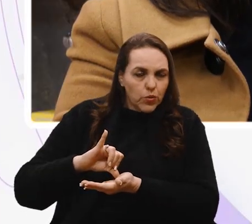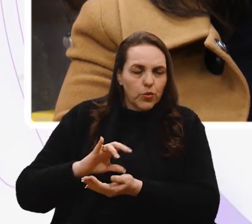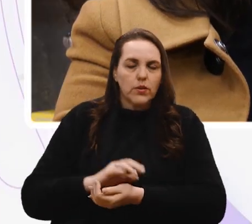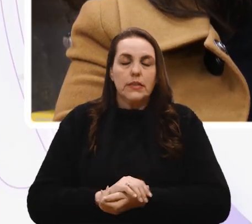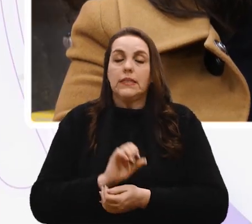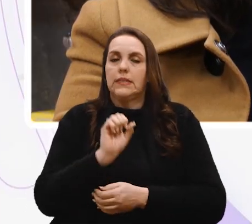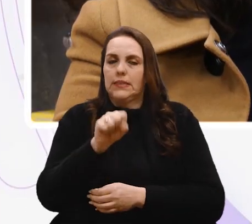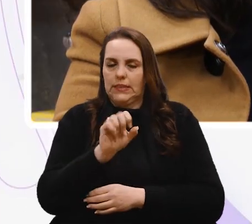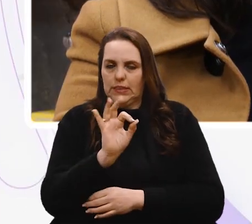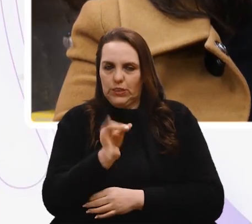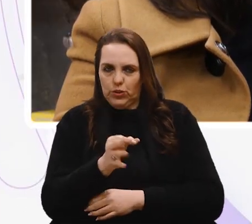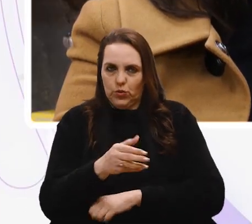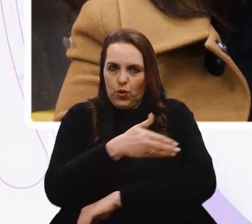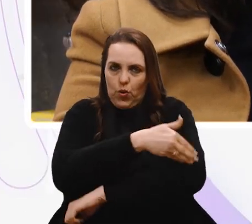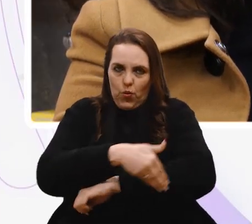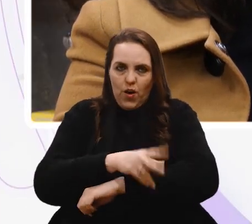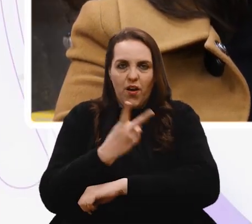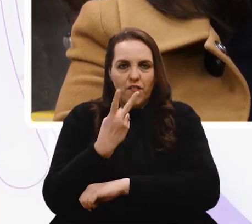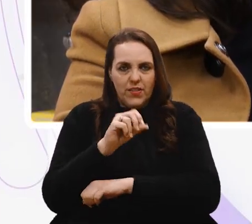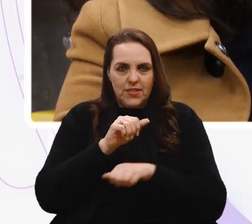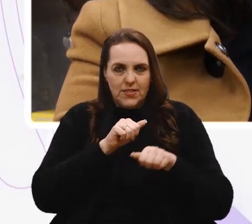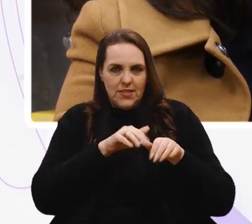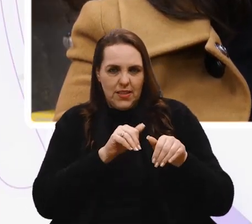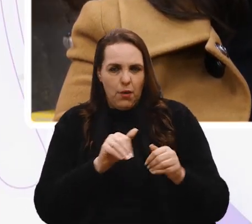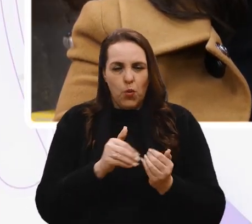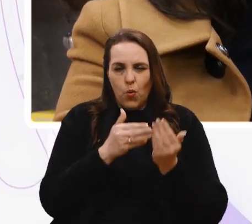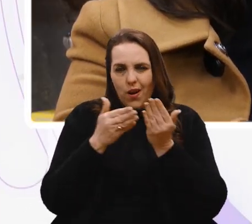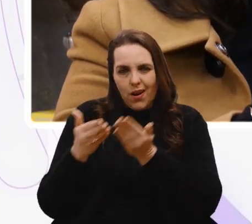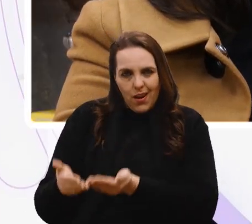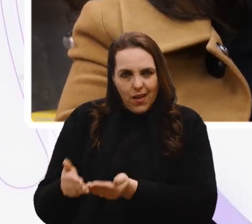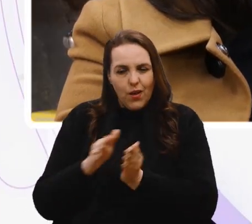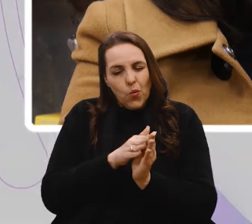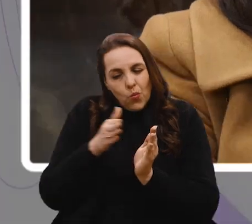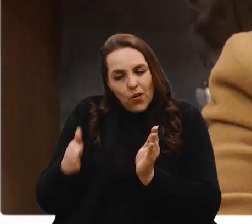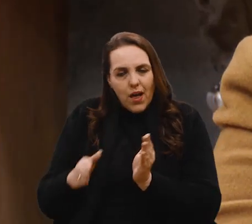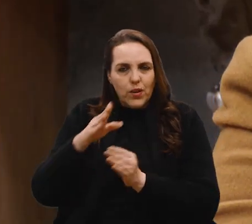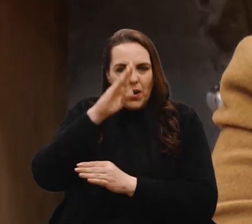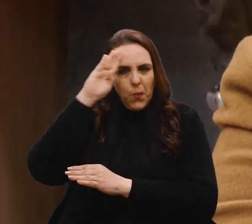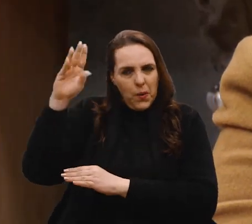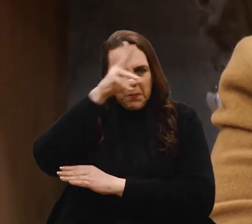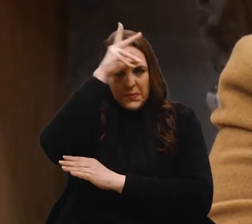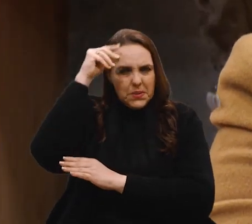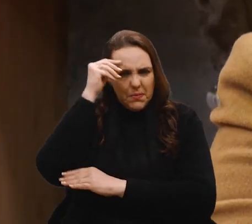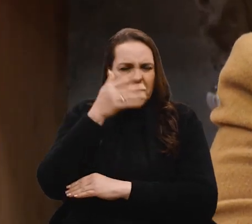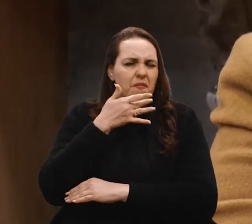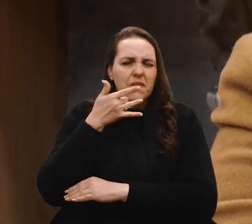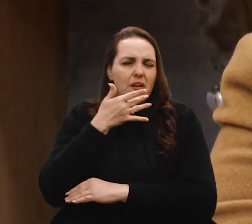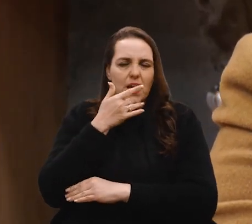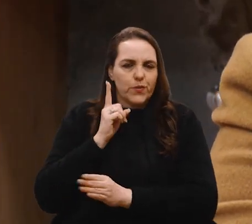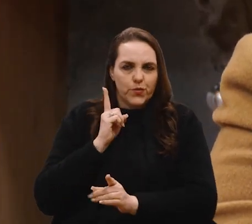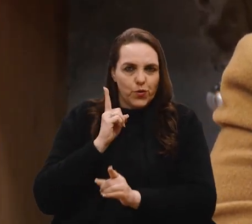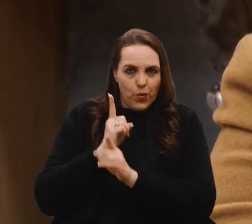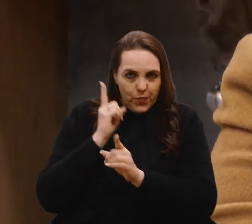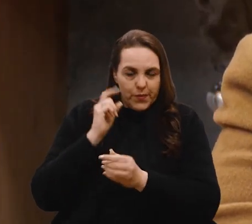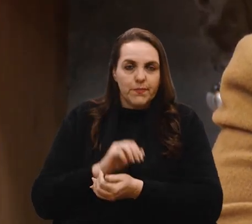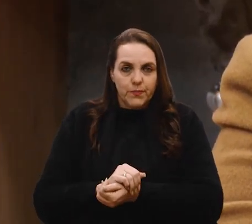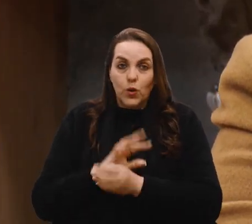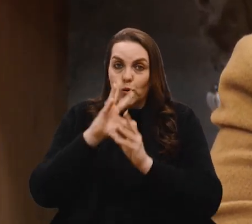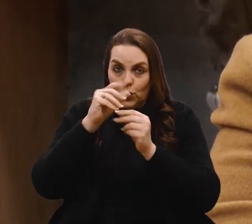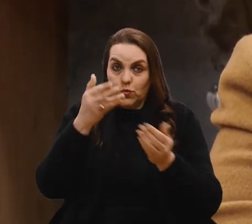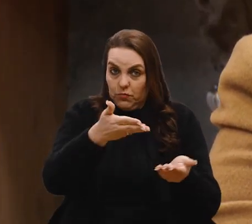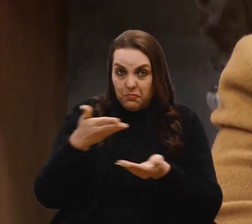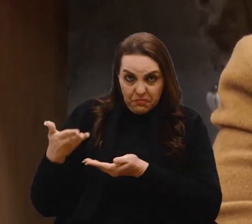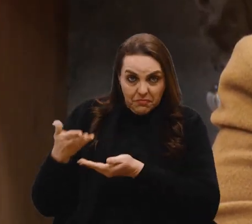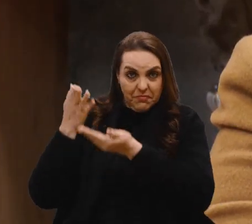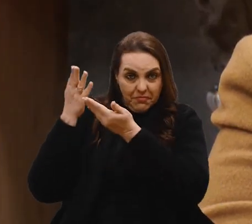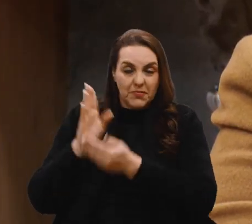fica ali na 20 de setembro, né, do ladinho da Guarda Municipal, ali bem fácil de localizar, né. Todos estão convidados a